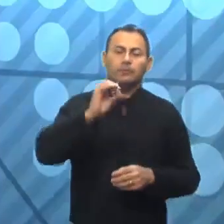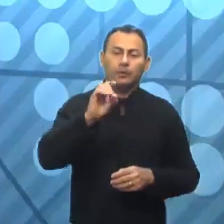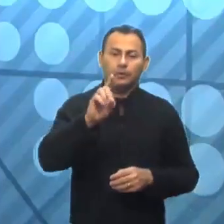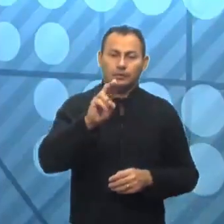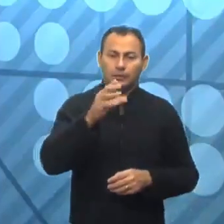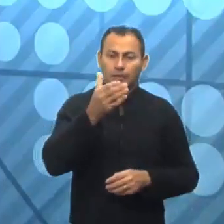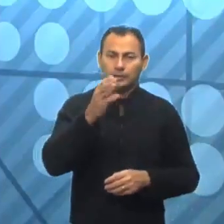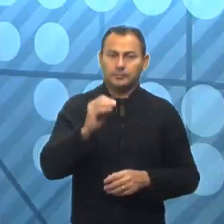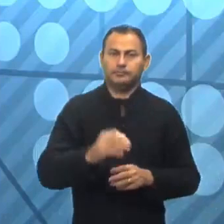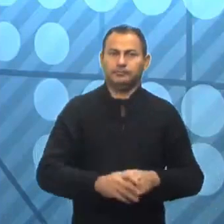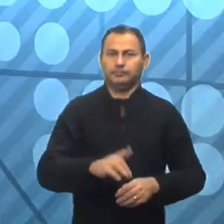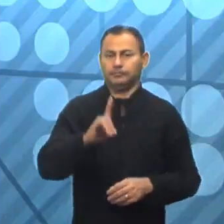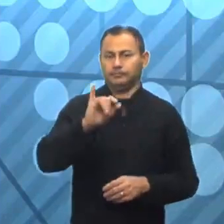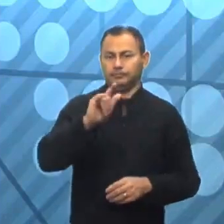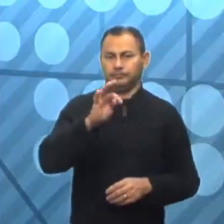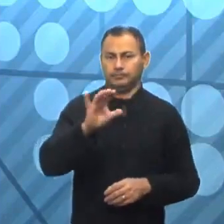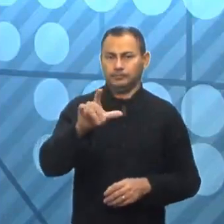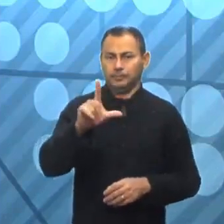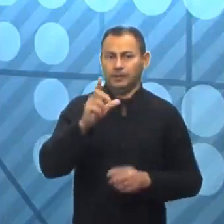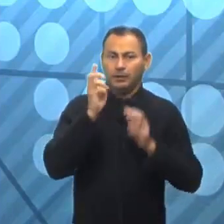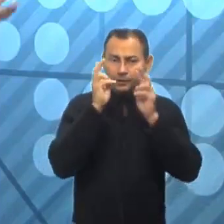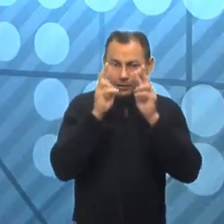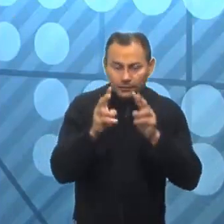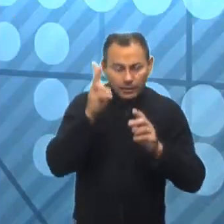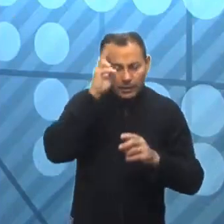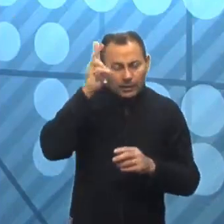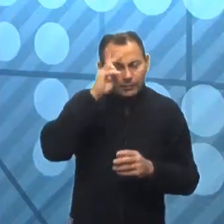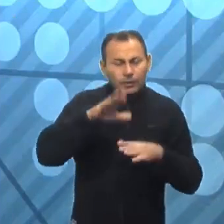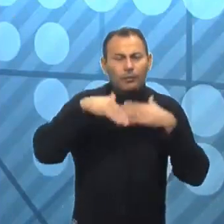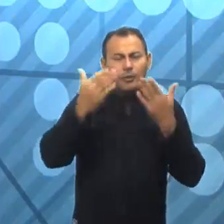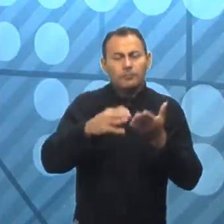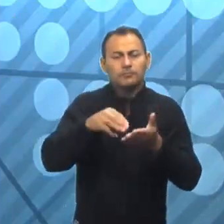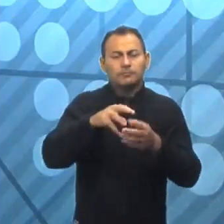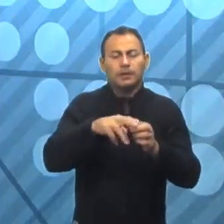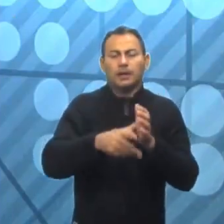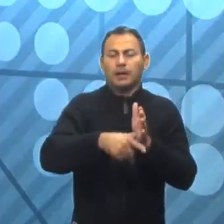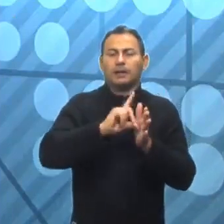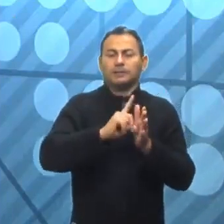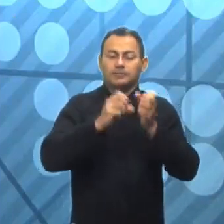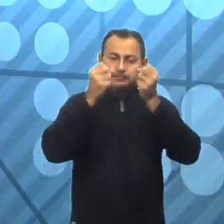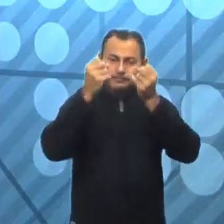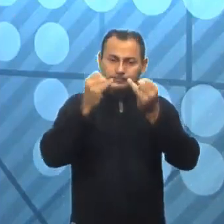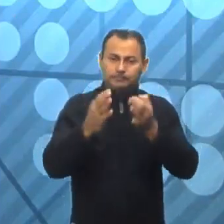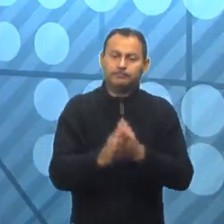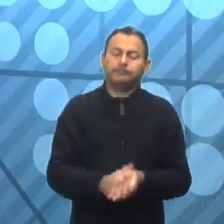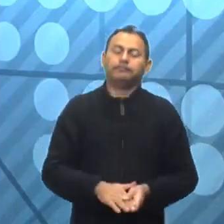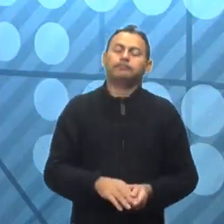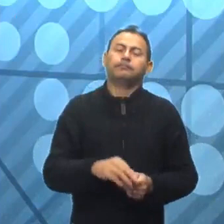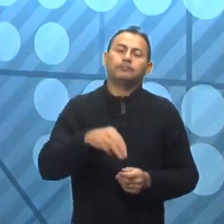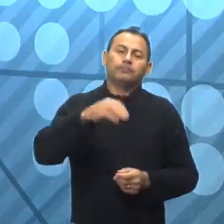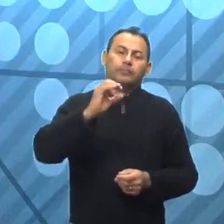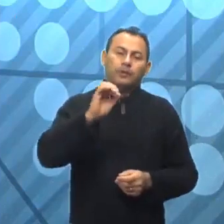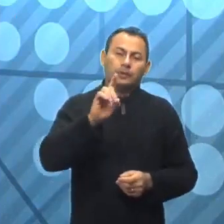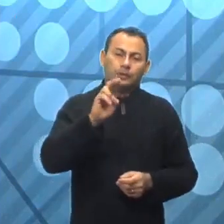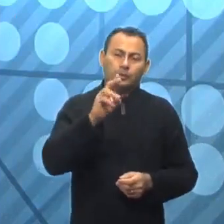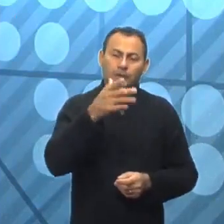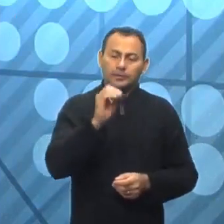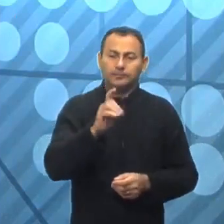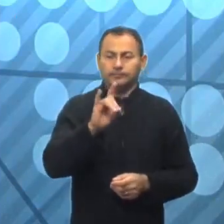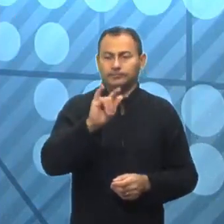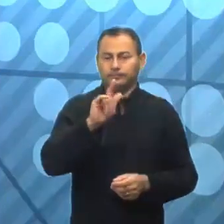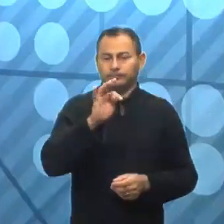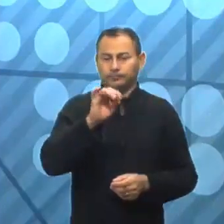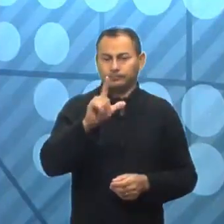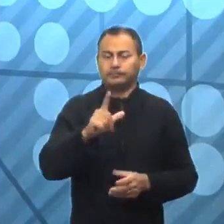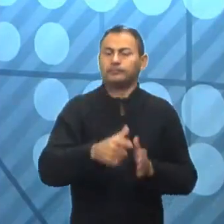modulação digital. Você viu, eu relembrei quais são as modulações analógicas e esses são os tipos de modulação digital.